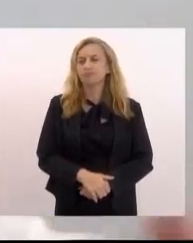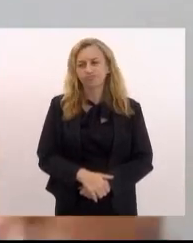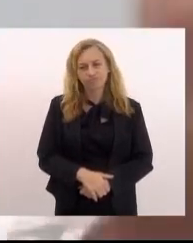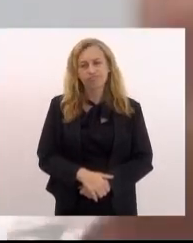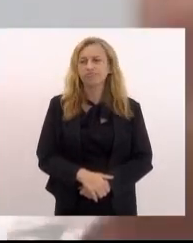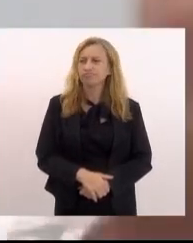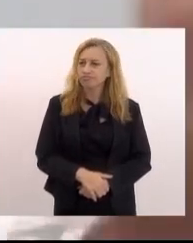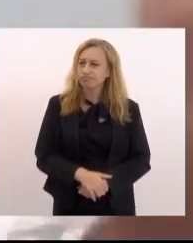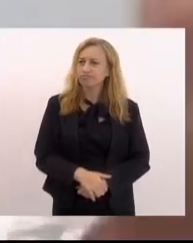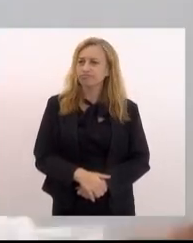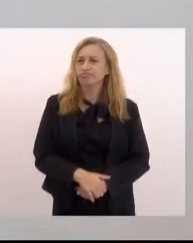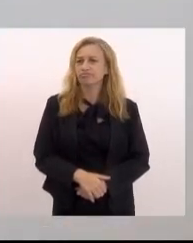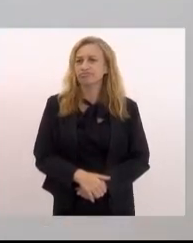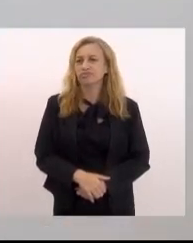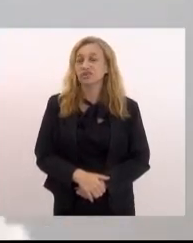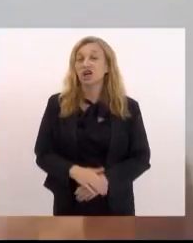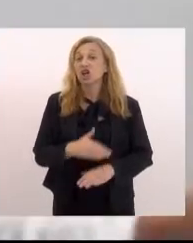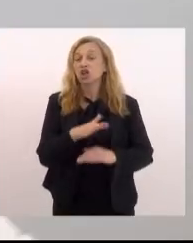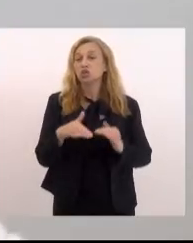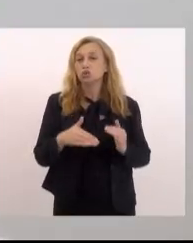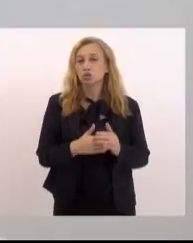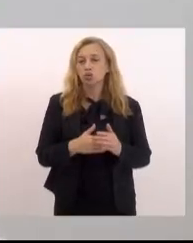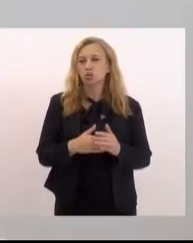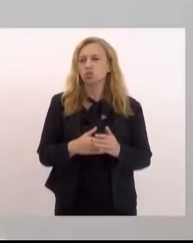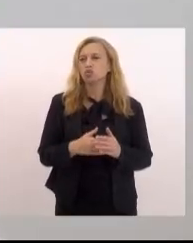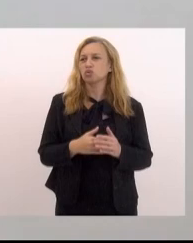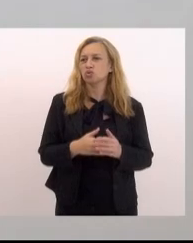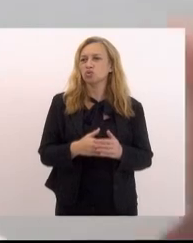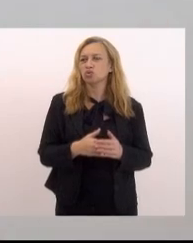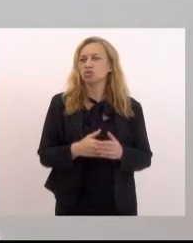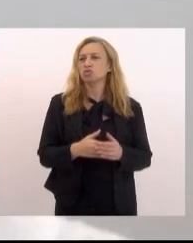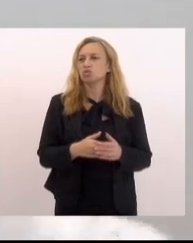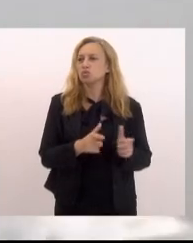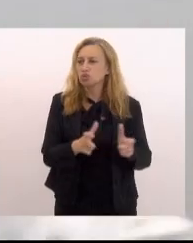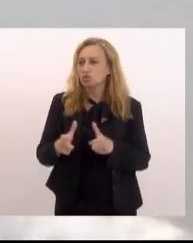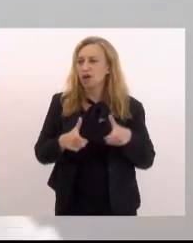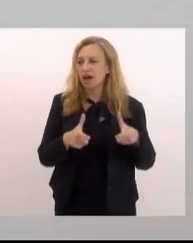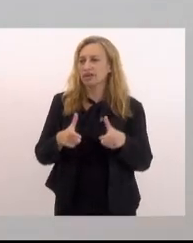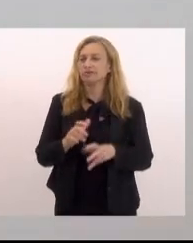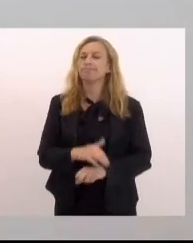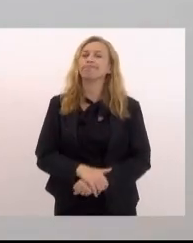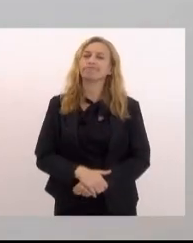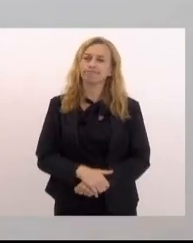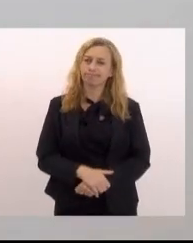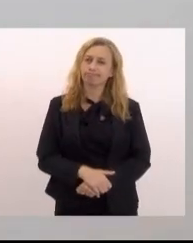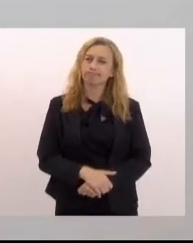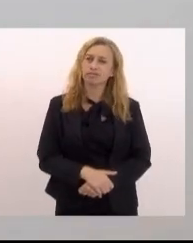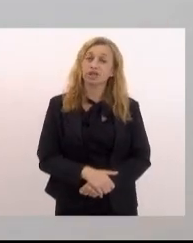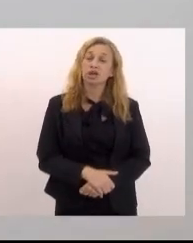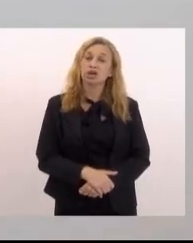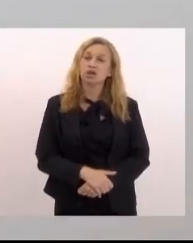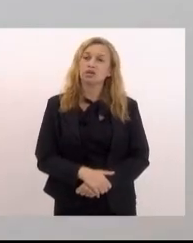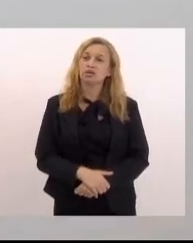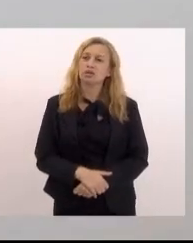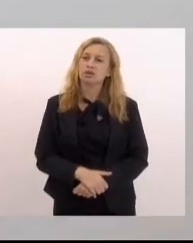melhore em todos os sentidos, em todos os seus aspectos. Né? Basta dizer,